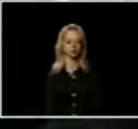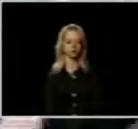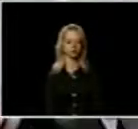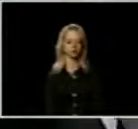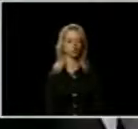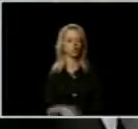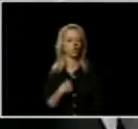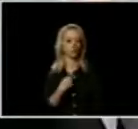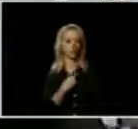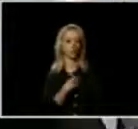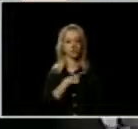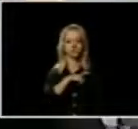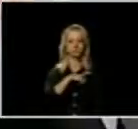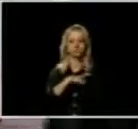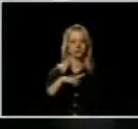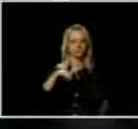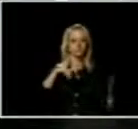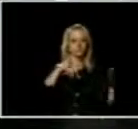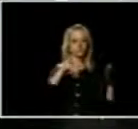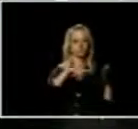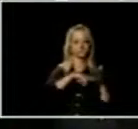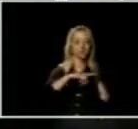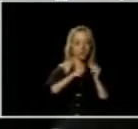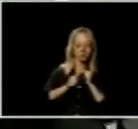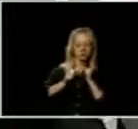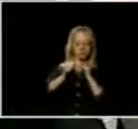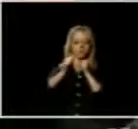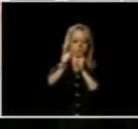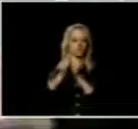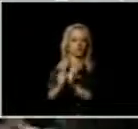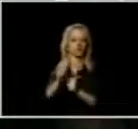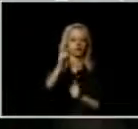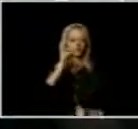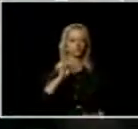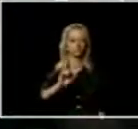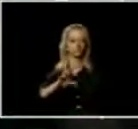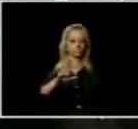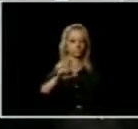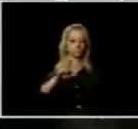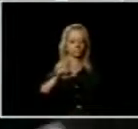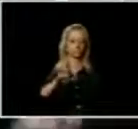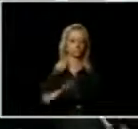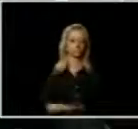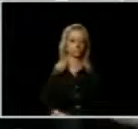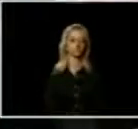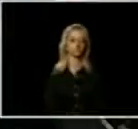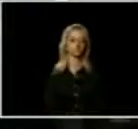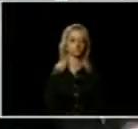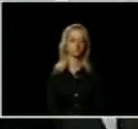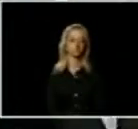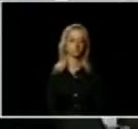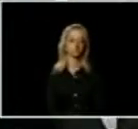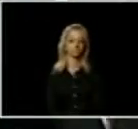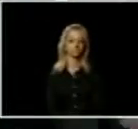já seguida de denúncia. Em todas as áreas, o prefeito tem